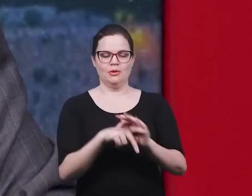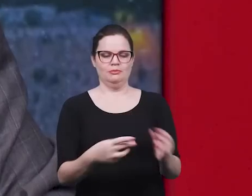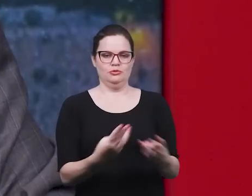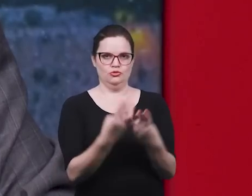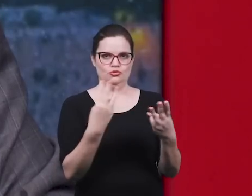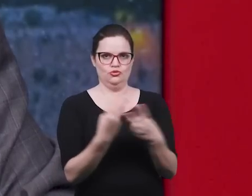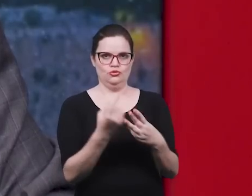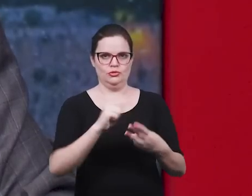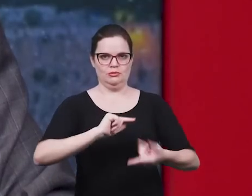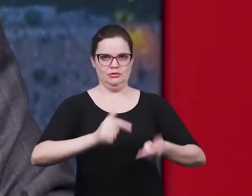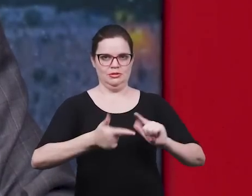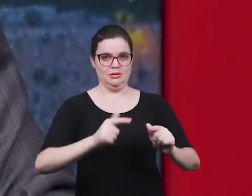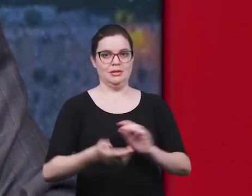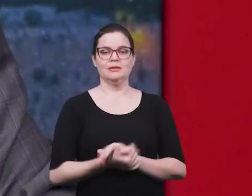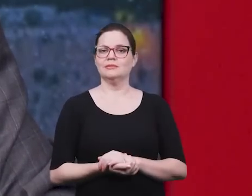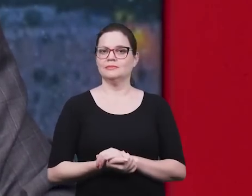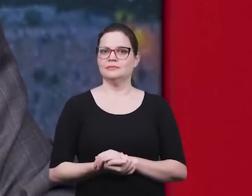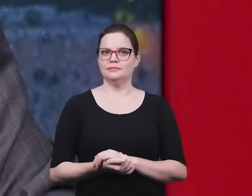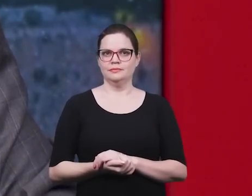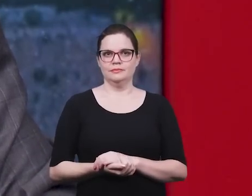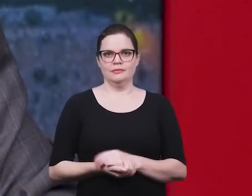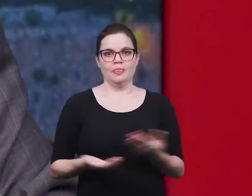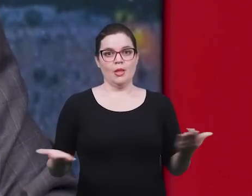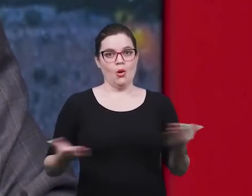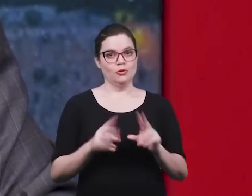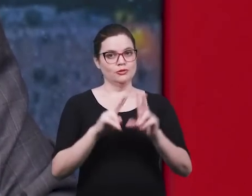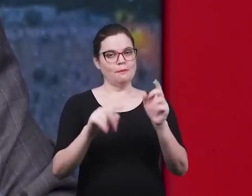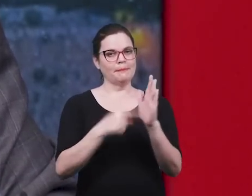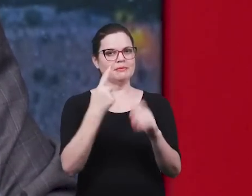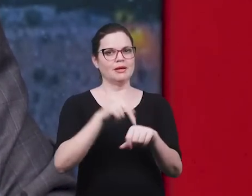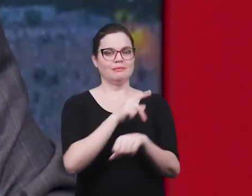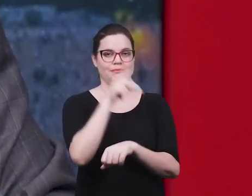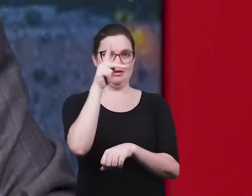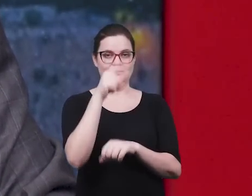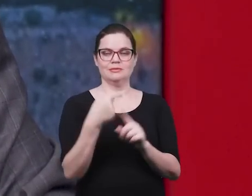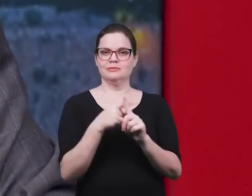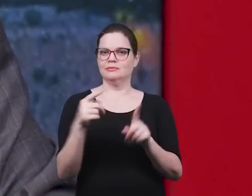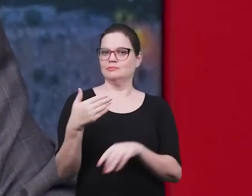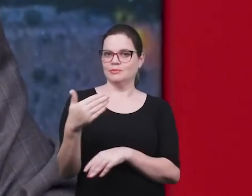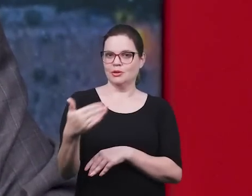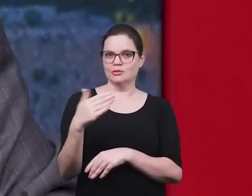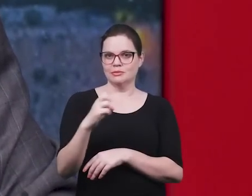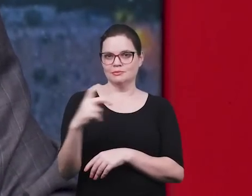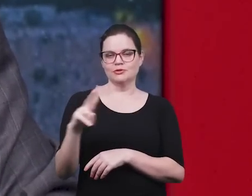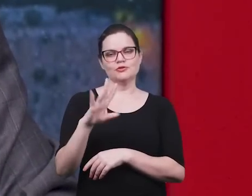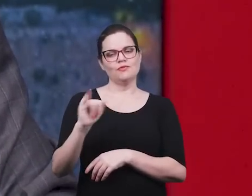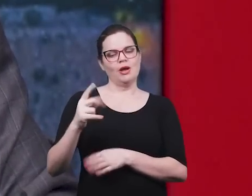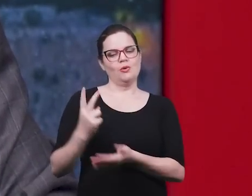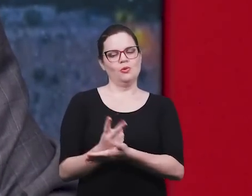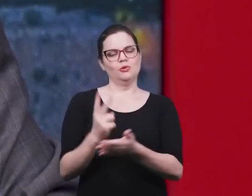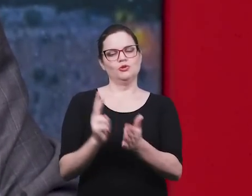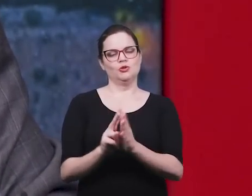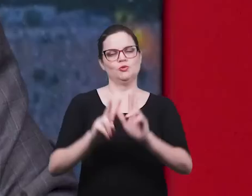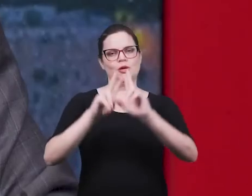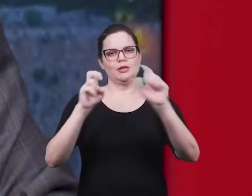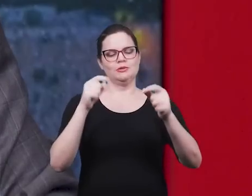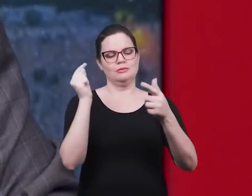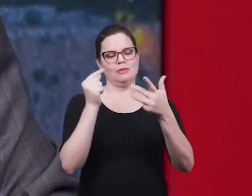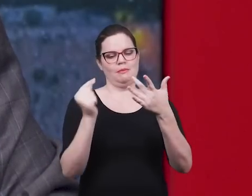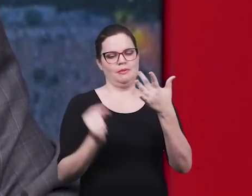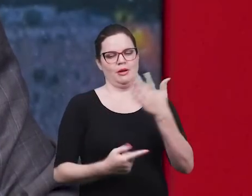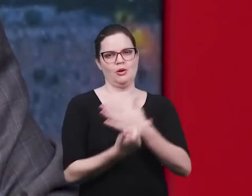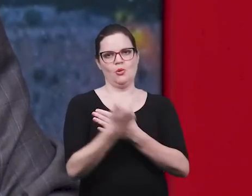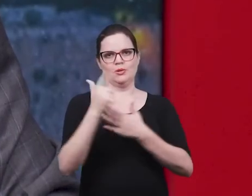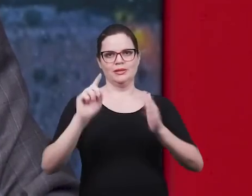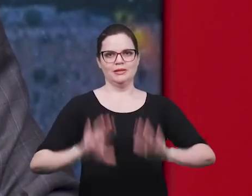calendário judaico de Israel. Essas festas, hoje falamos sobre Páscoa, mas no próximo episódio nós vamos continuar falando